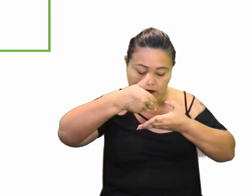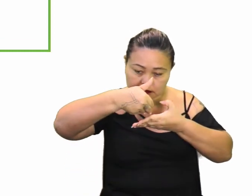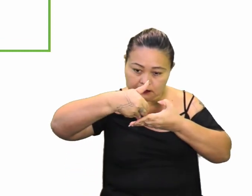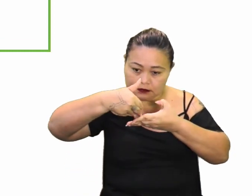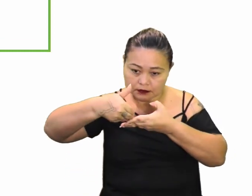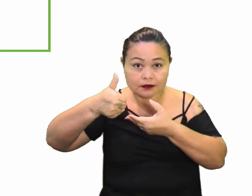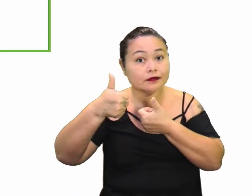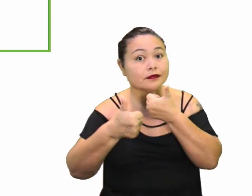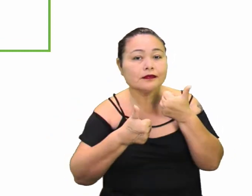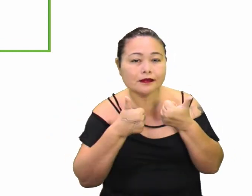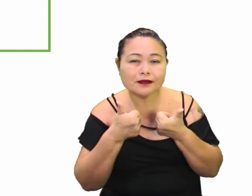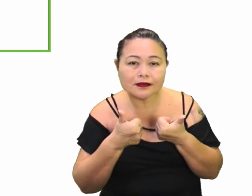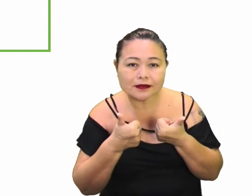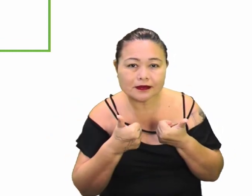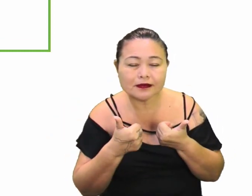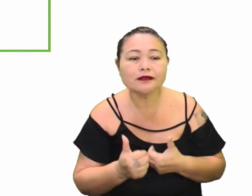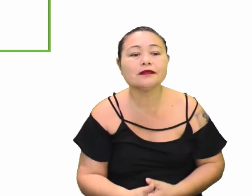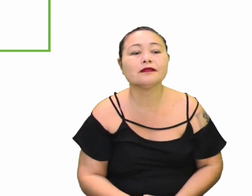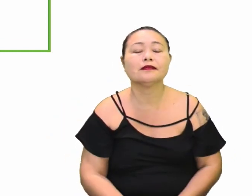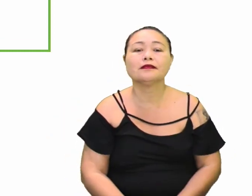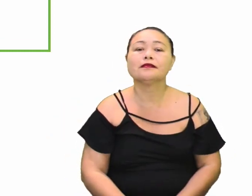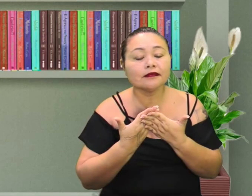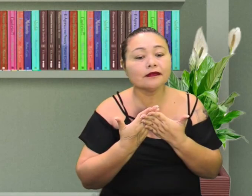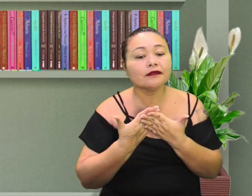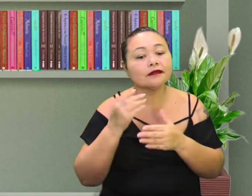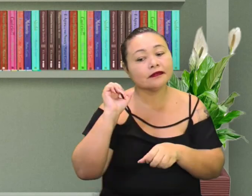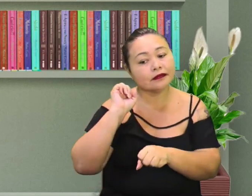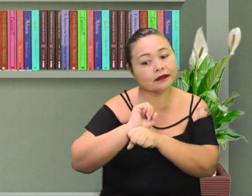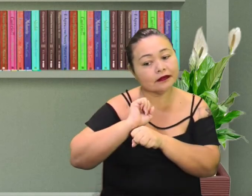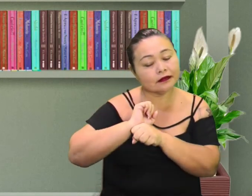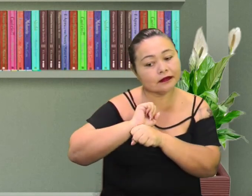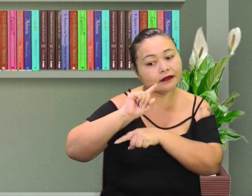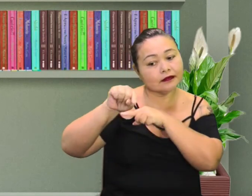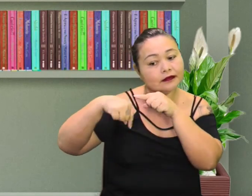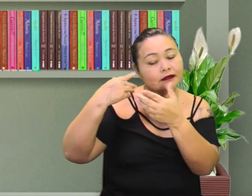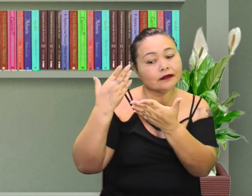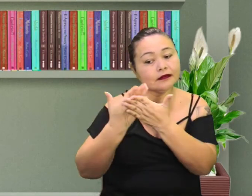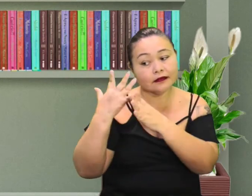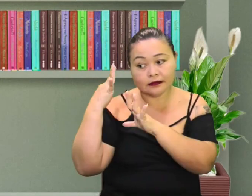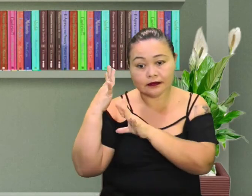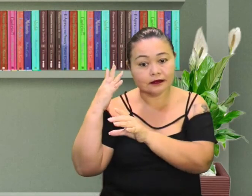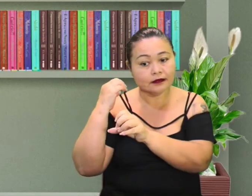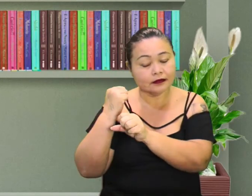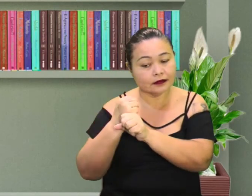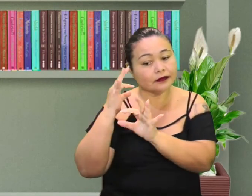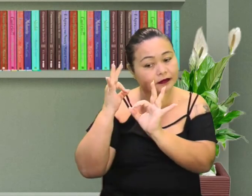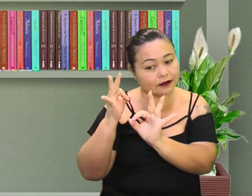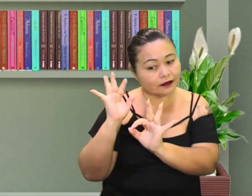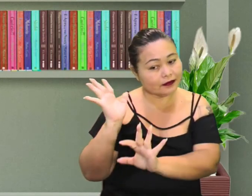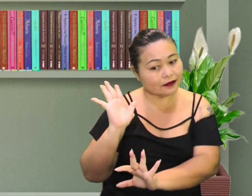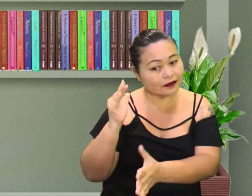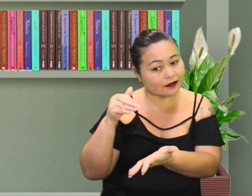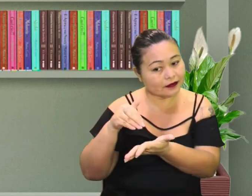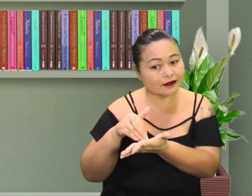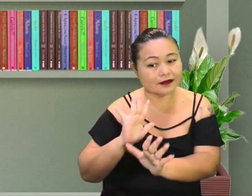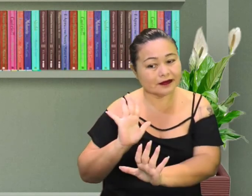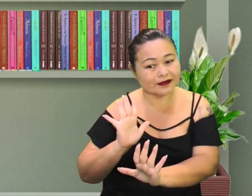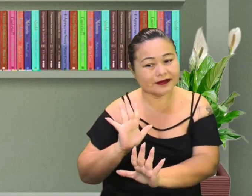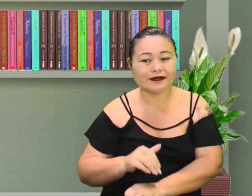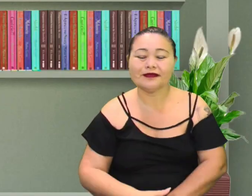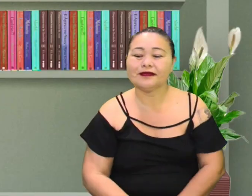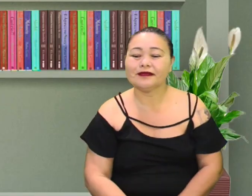imaginário. Ai, você conhece alguma obra de ficção que às vezes parece tão real?